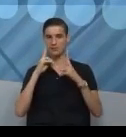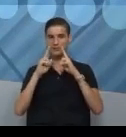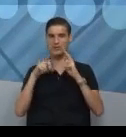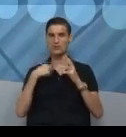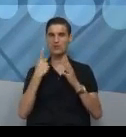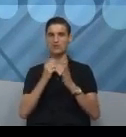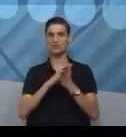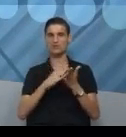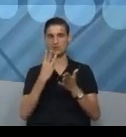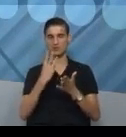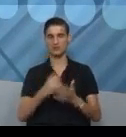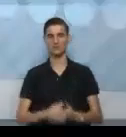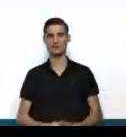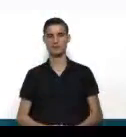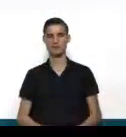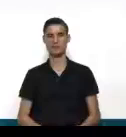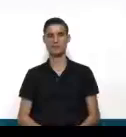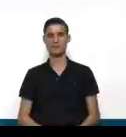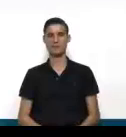nossa terceira situação-problema.